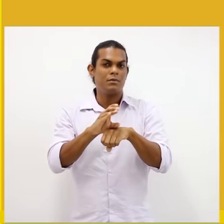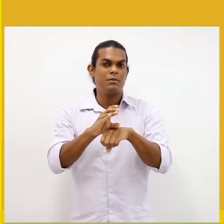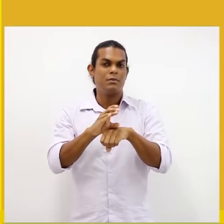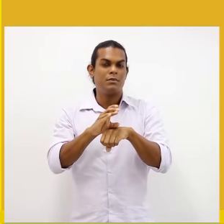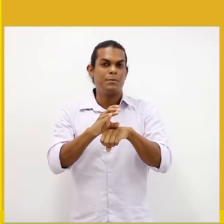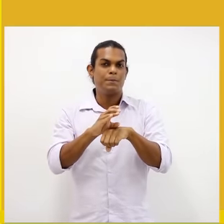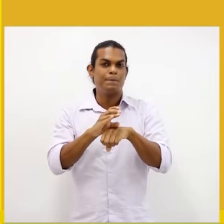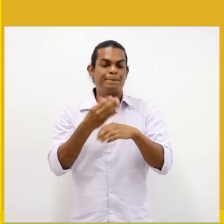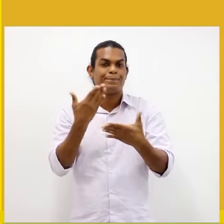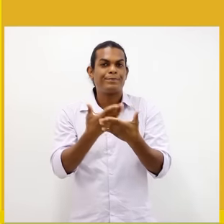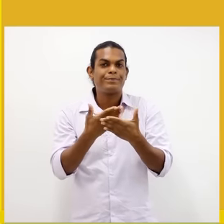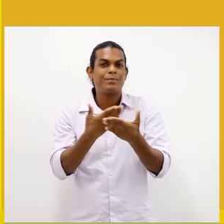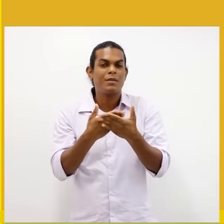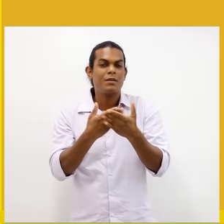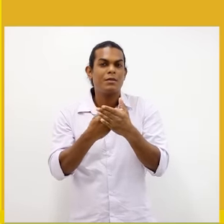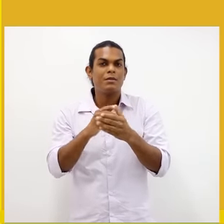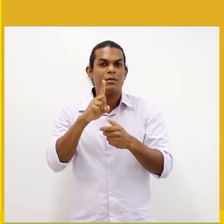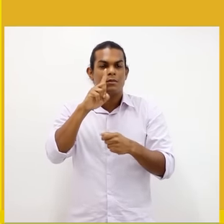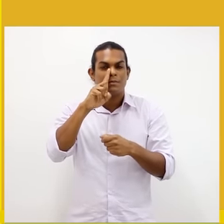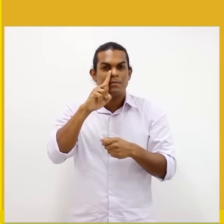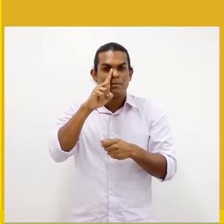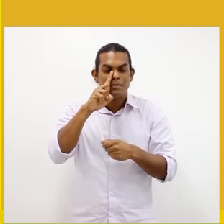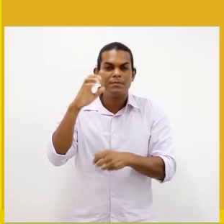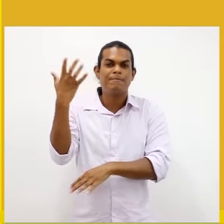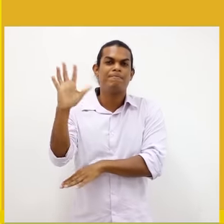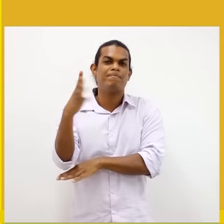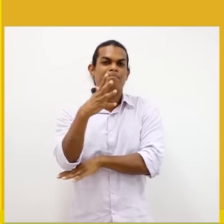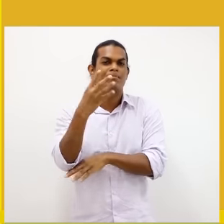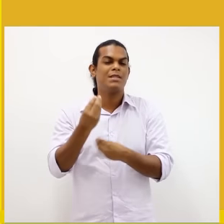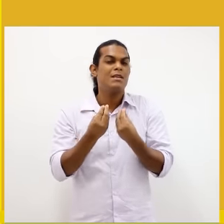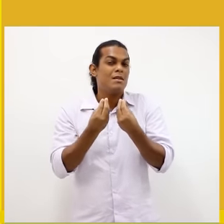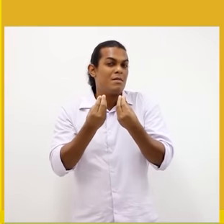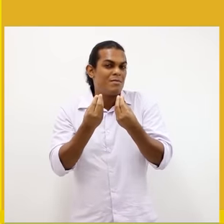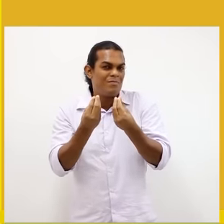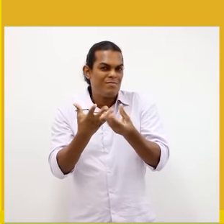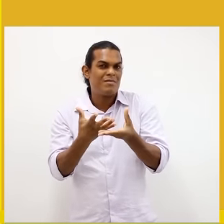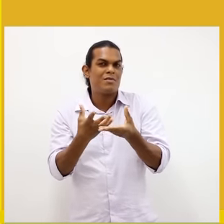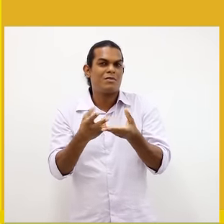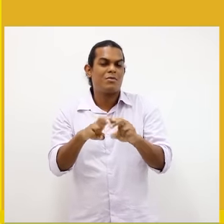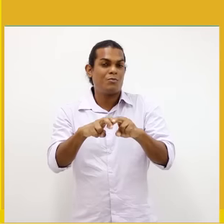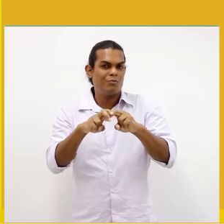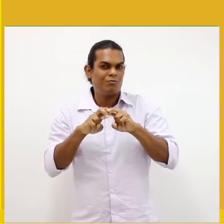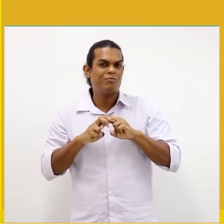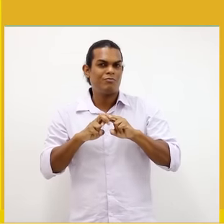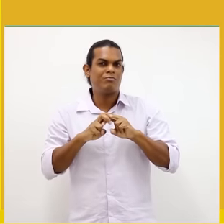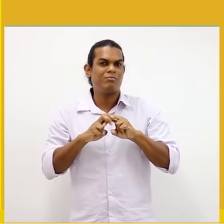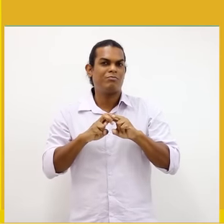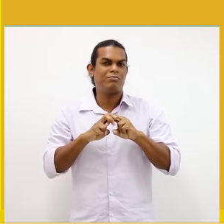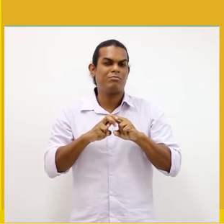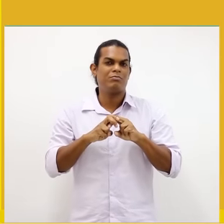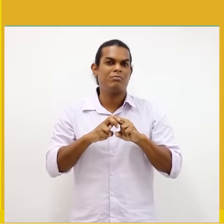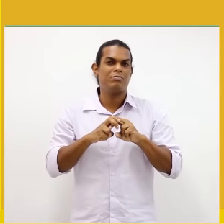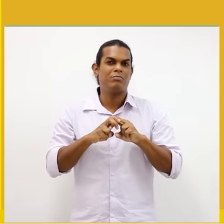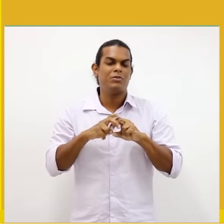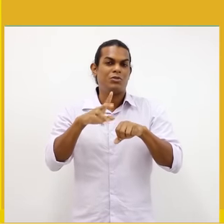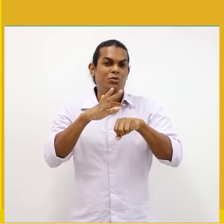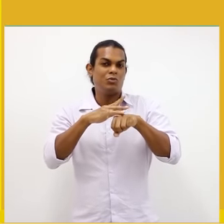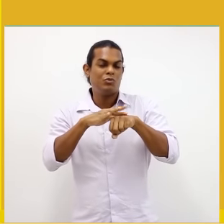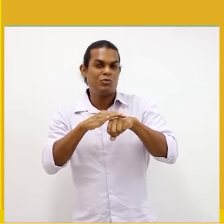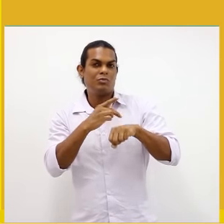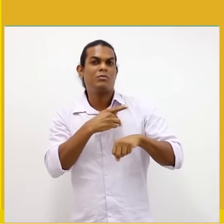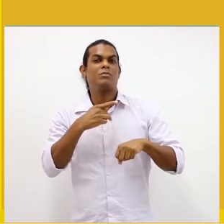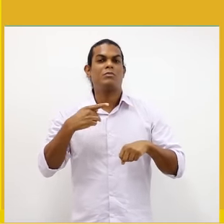os riscos ambientais trazem realmente problemas de saúde ao trabalhador. Já no artigo 225, nós vamos